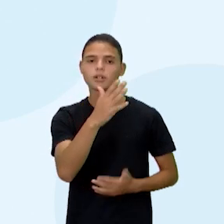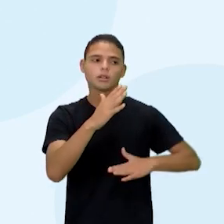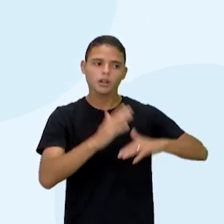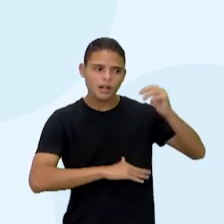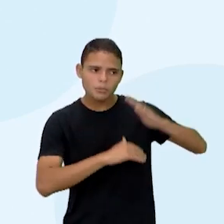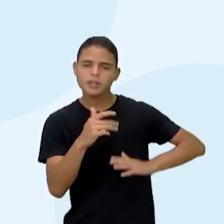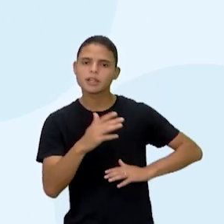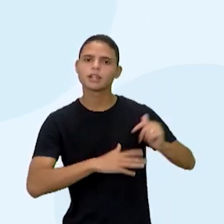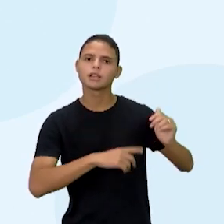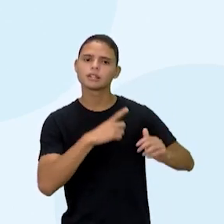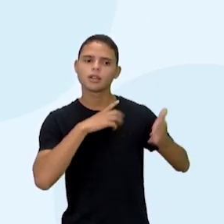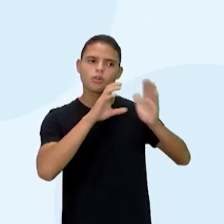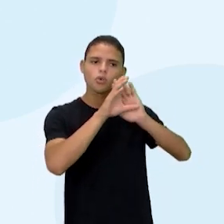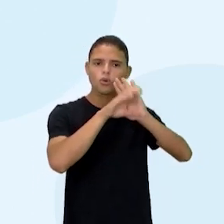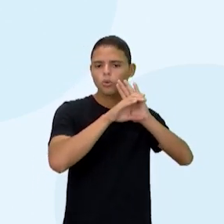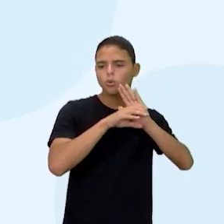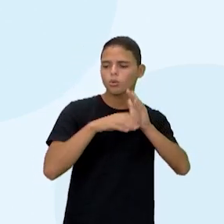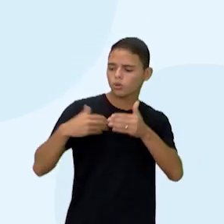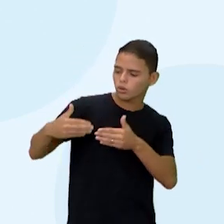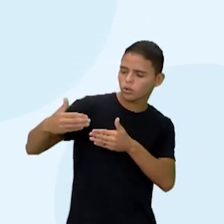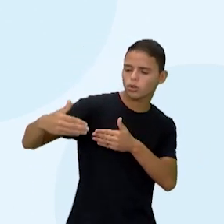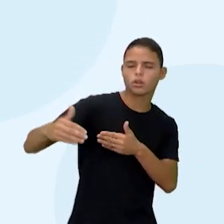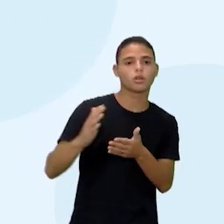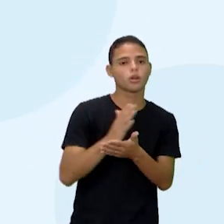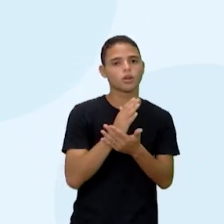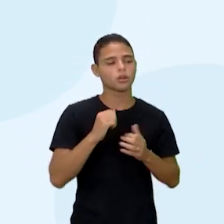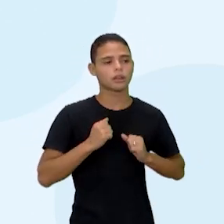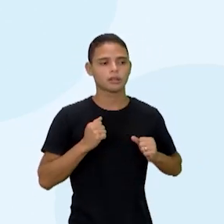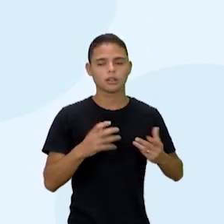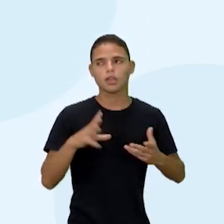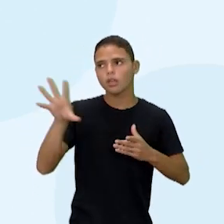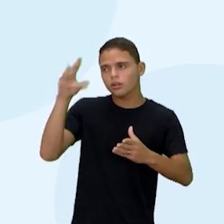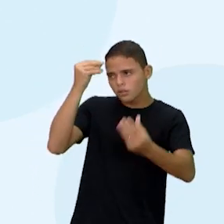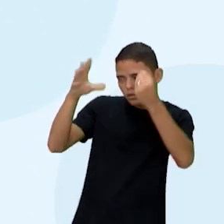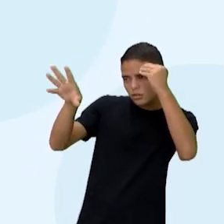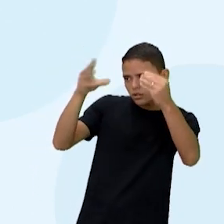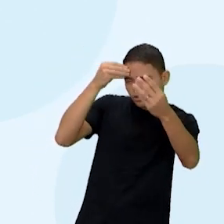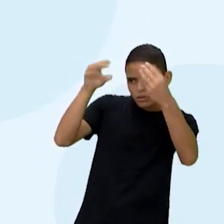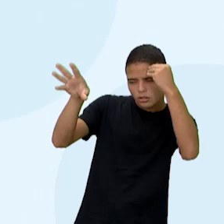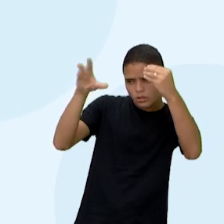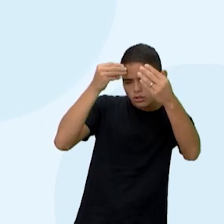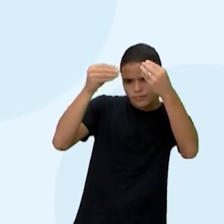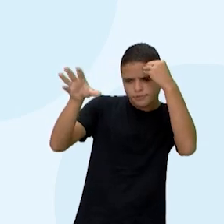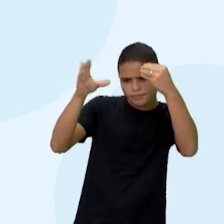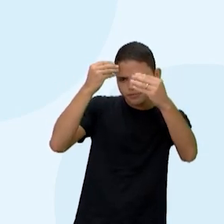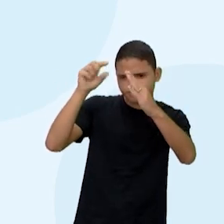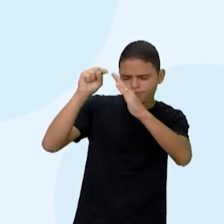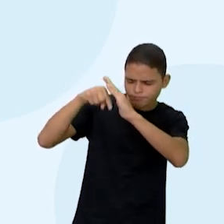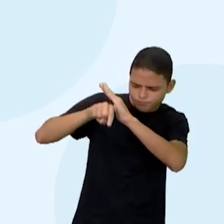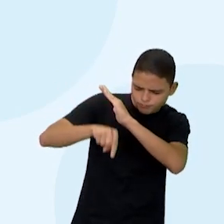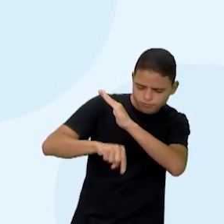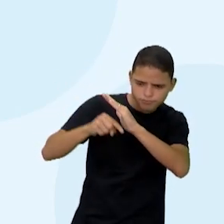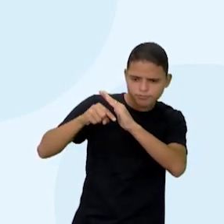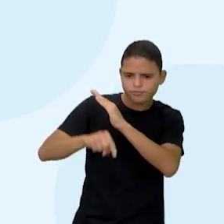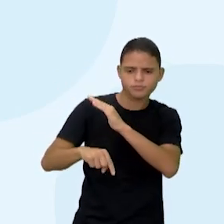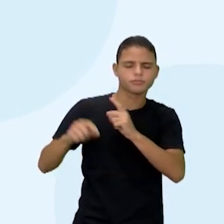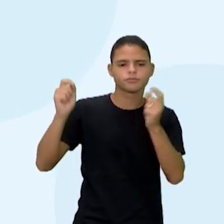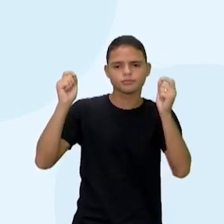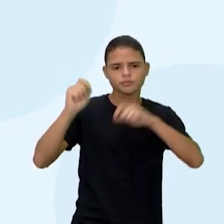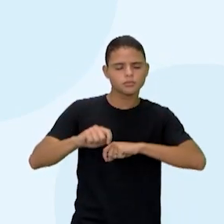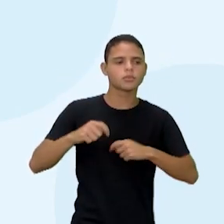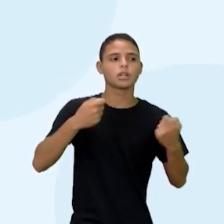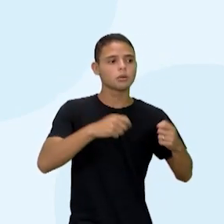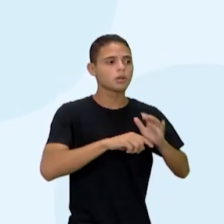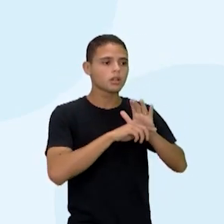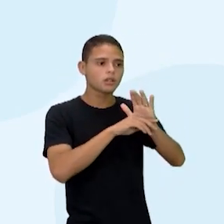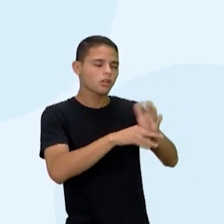os conceitos, os procedimentos e as atitudes, e por terem condições de aprofundar e enriquecer esses conteúdos, eles devem